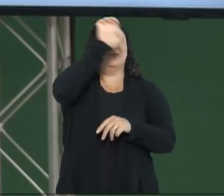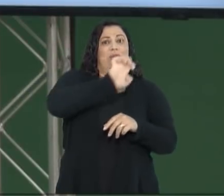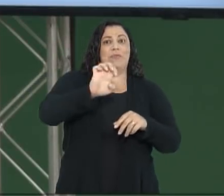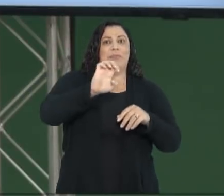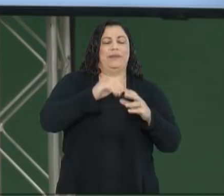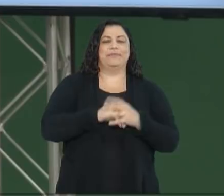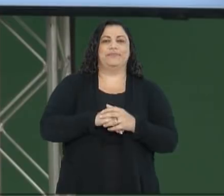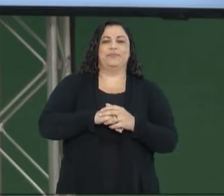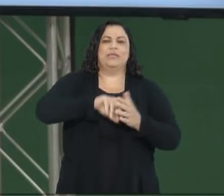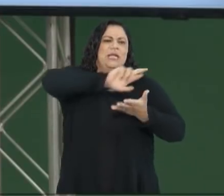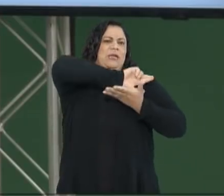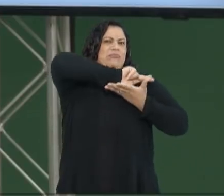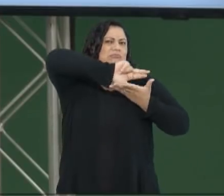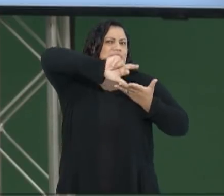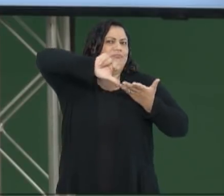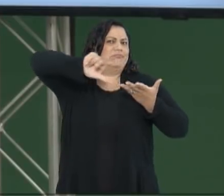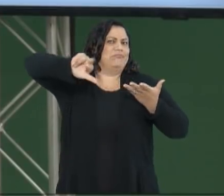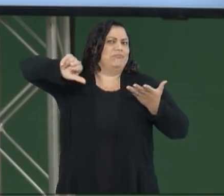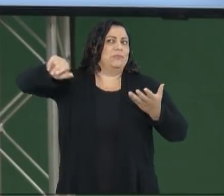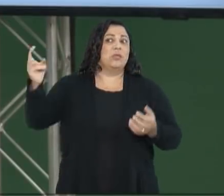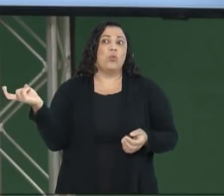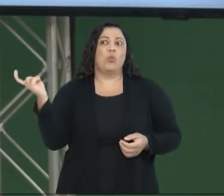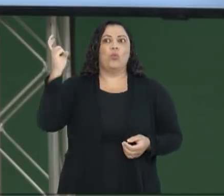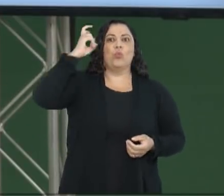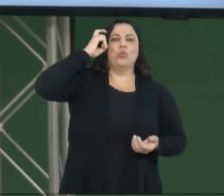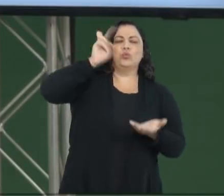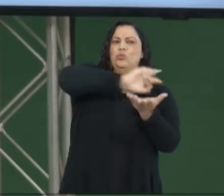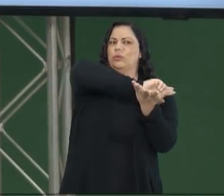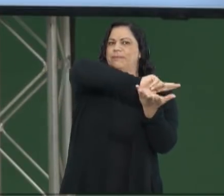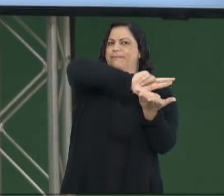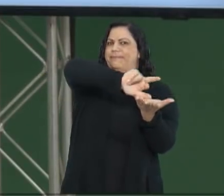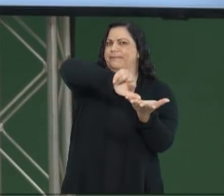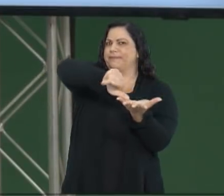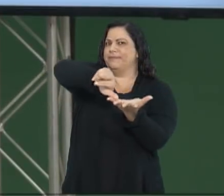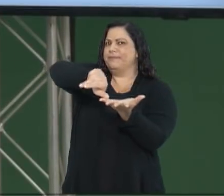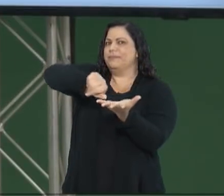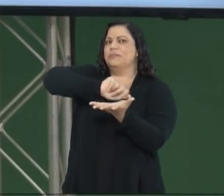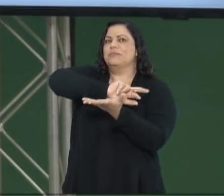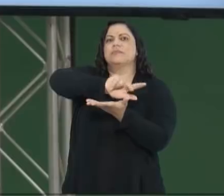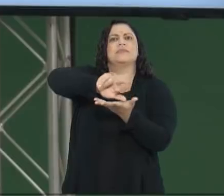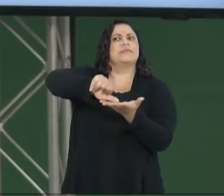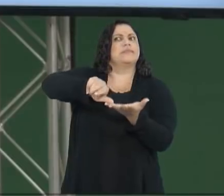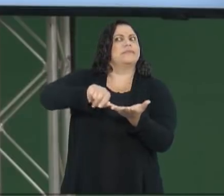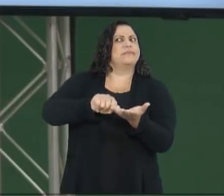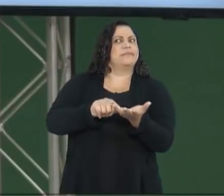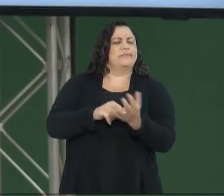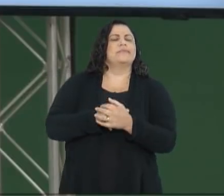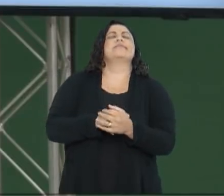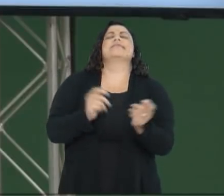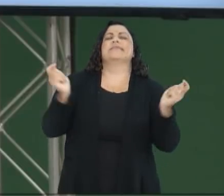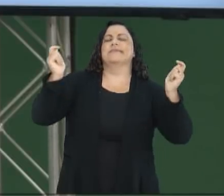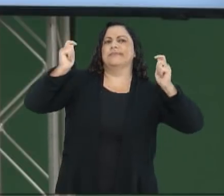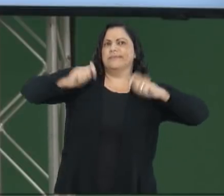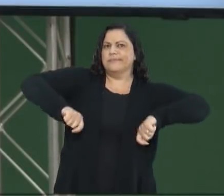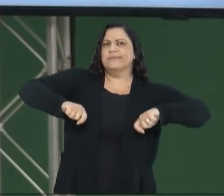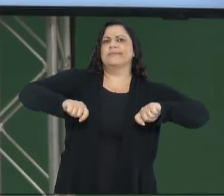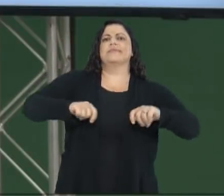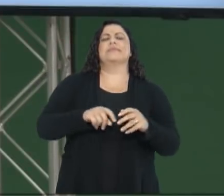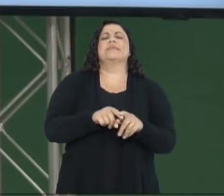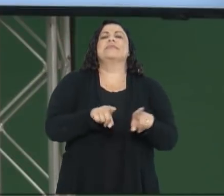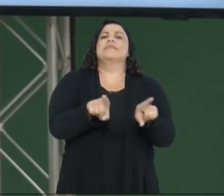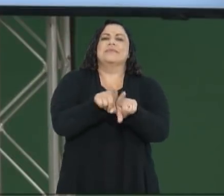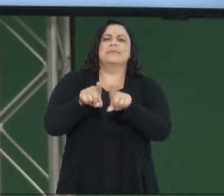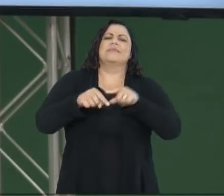Ele é multicultural. É como se ele fosse tão fragmentado culturalmente quanto ele